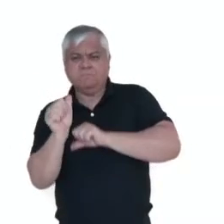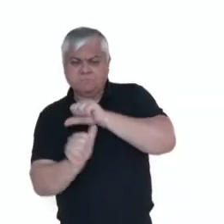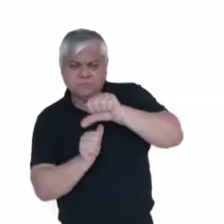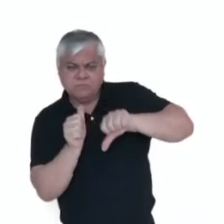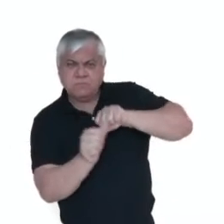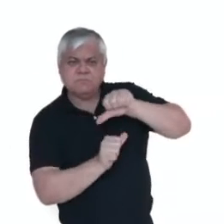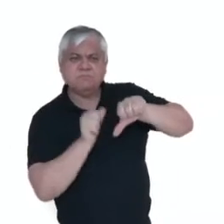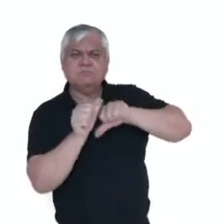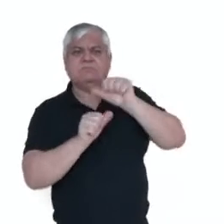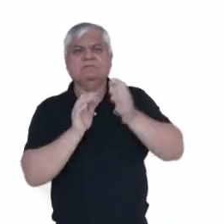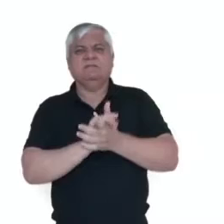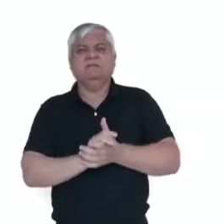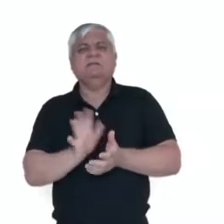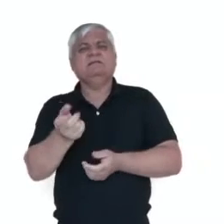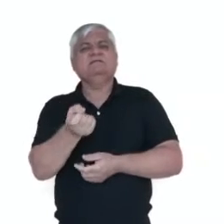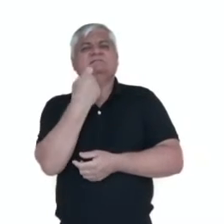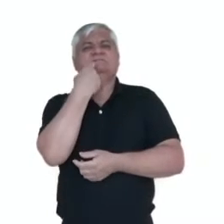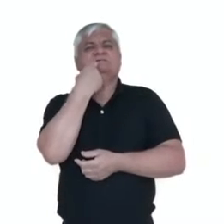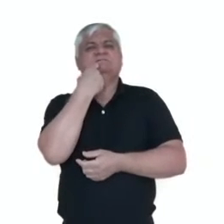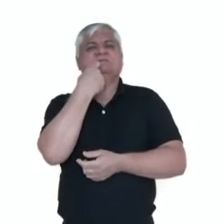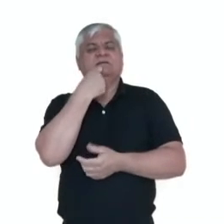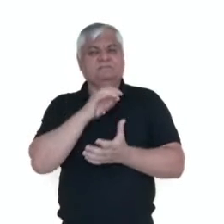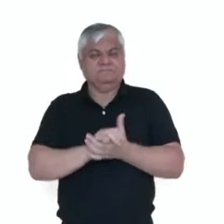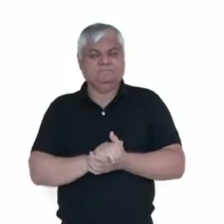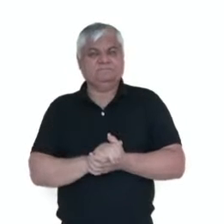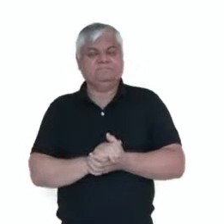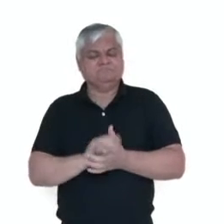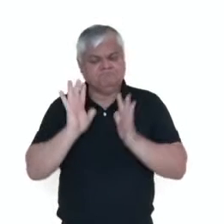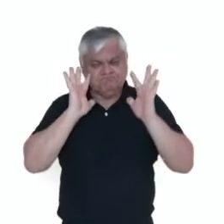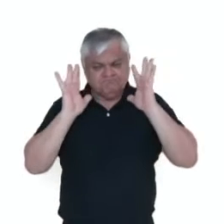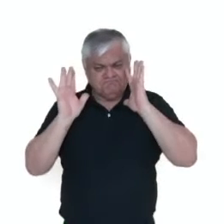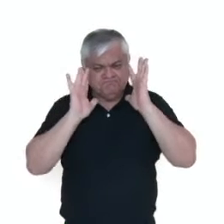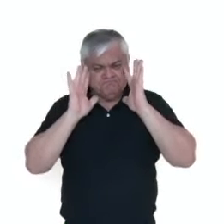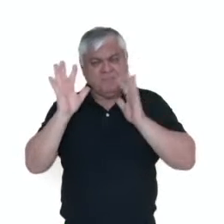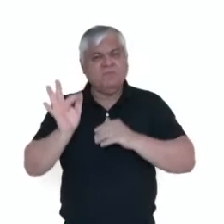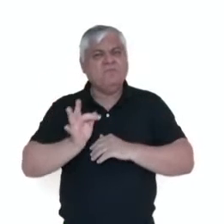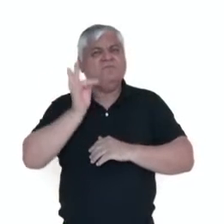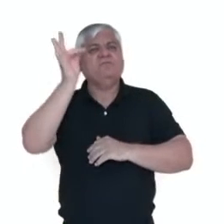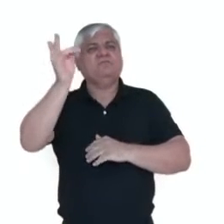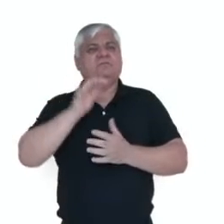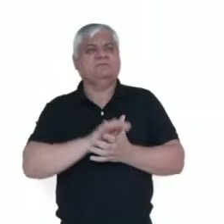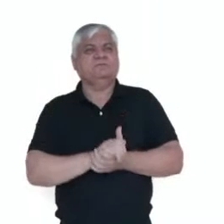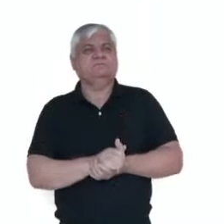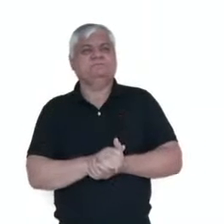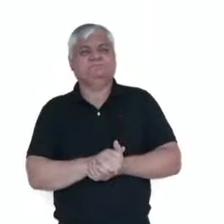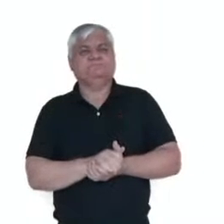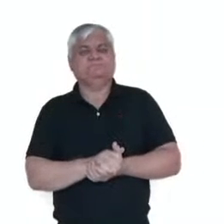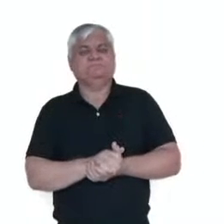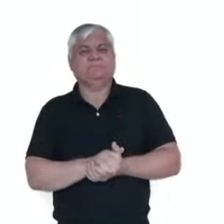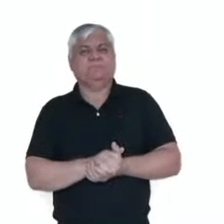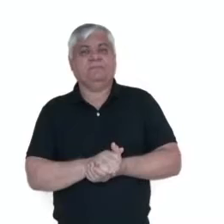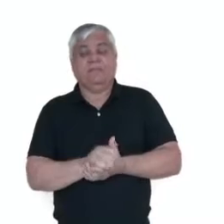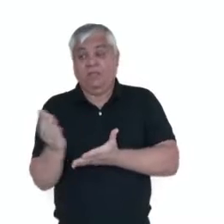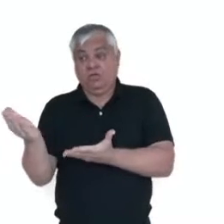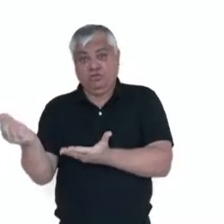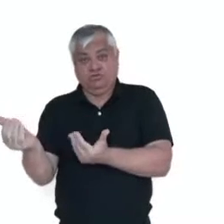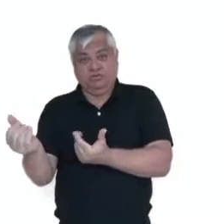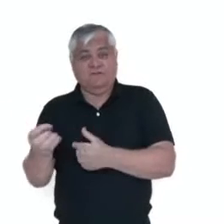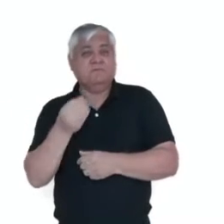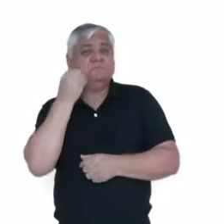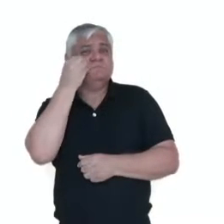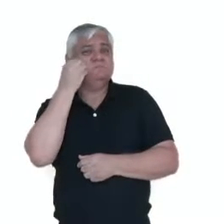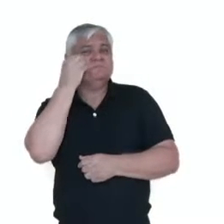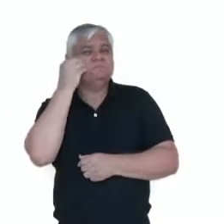numa sexta-feira, em reflexão sobre o futuro. Sua falta de experiência permite que vejam